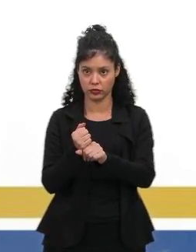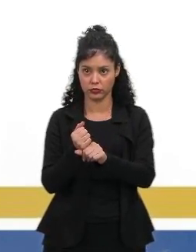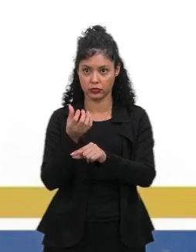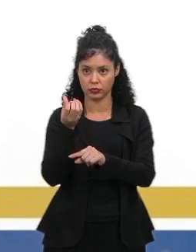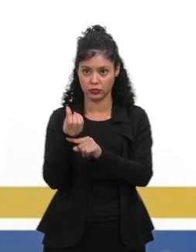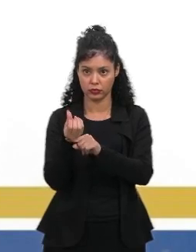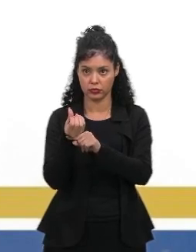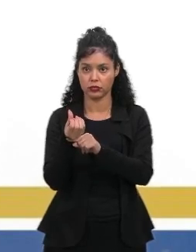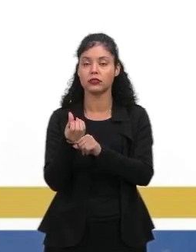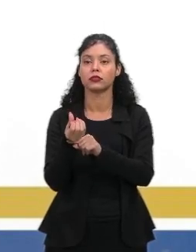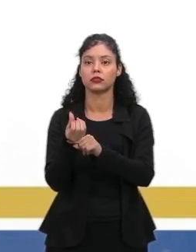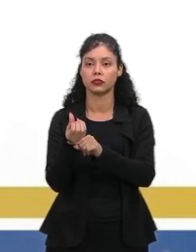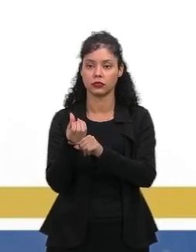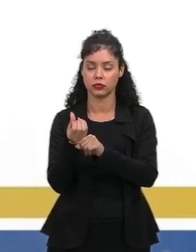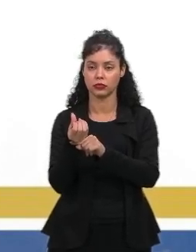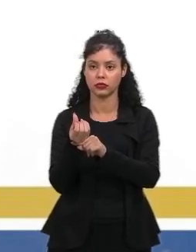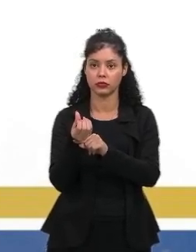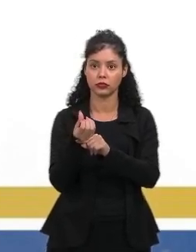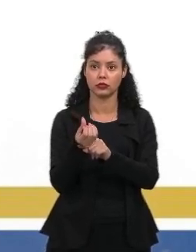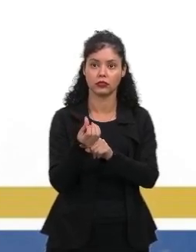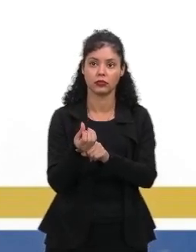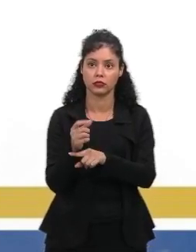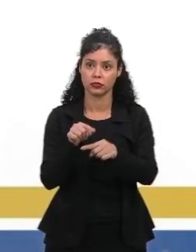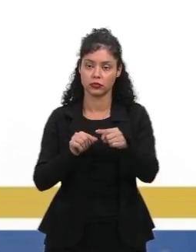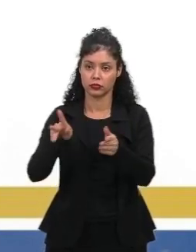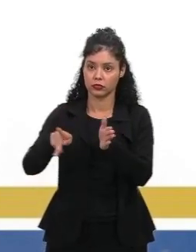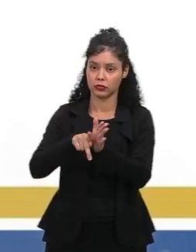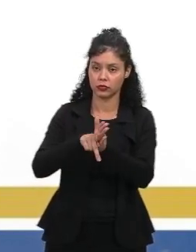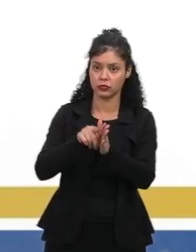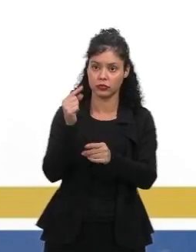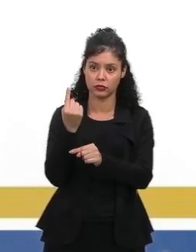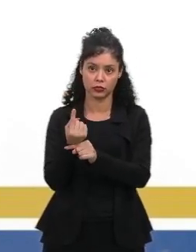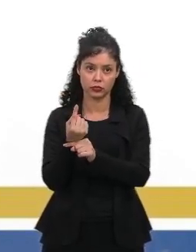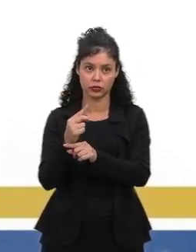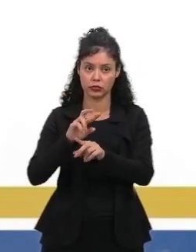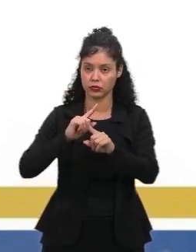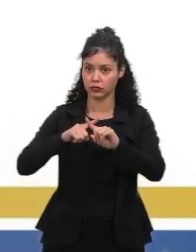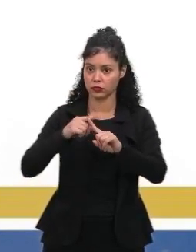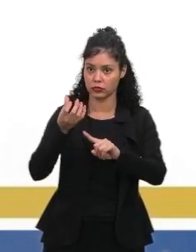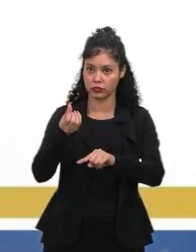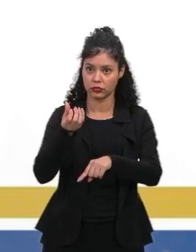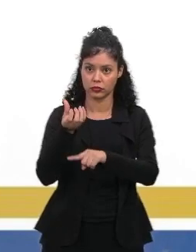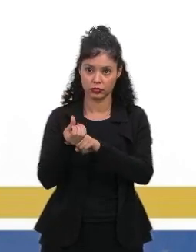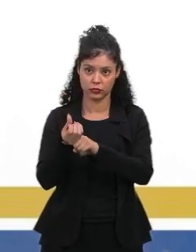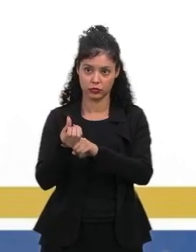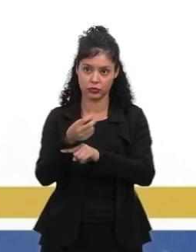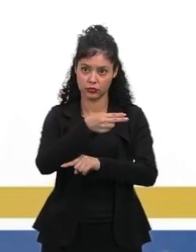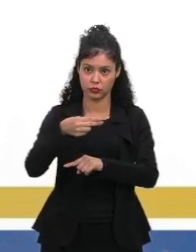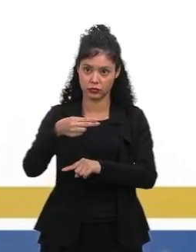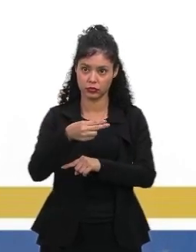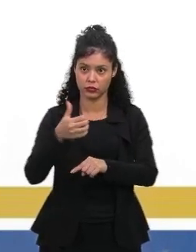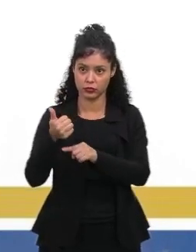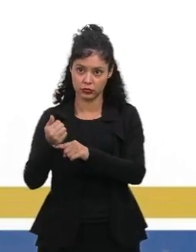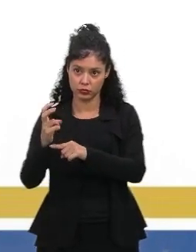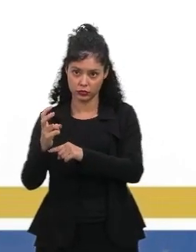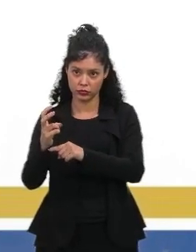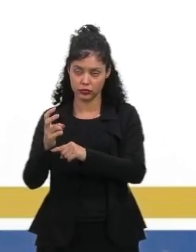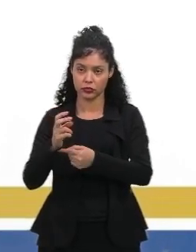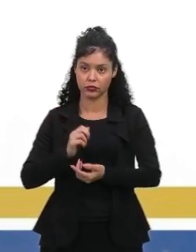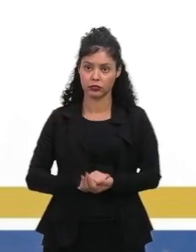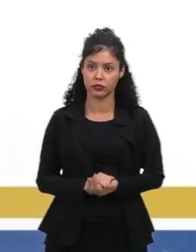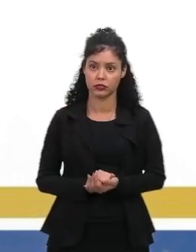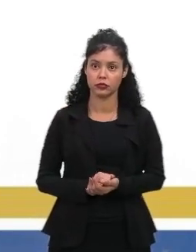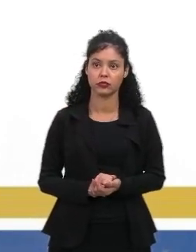dar 6x. X ao quadrado dividido para ele mesmo, que é 1 vezes 6, que é 6. e x ao quadrado dividido para 1